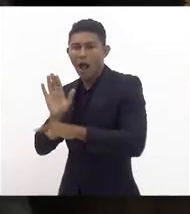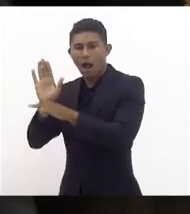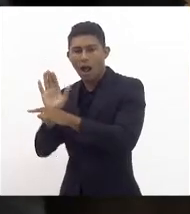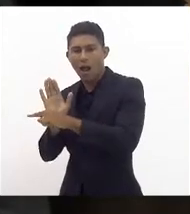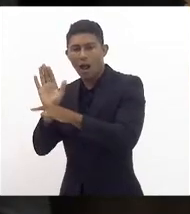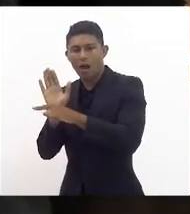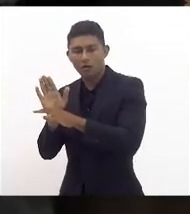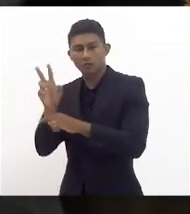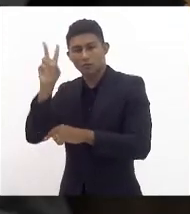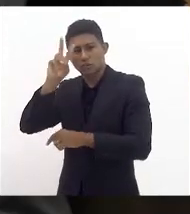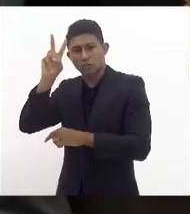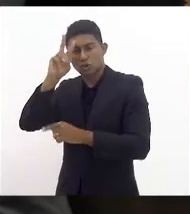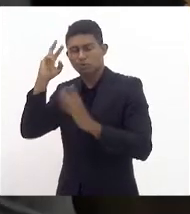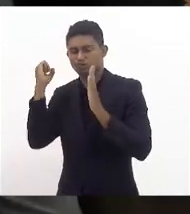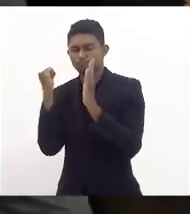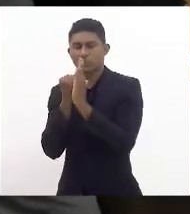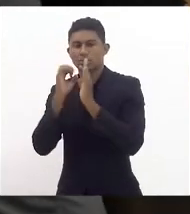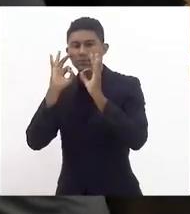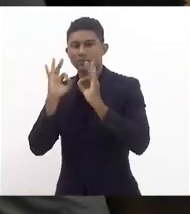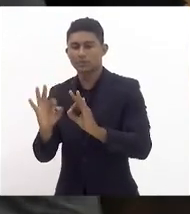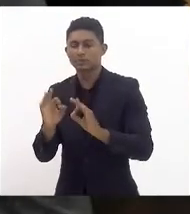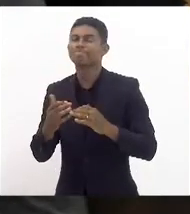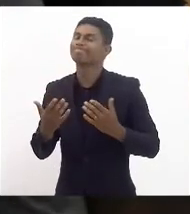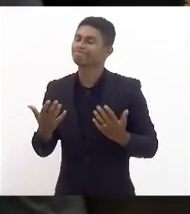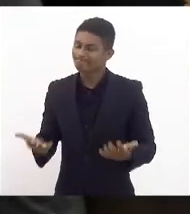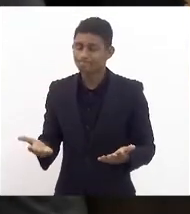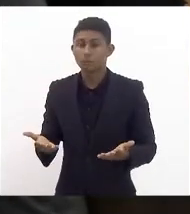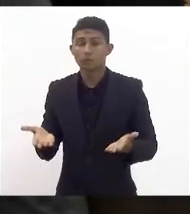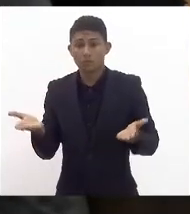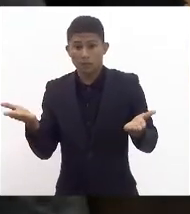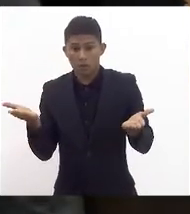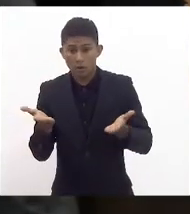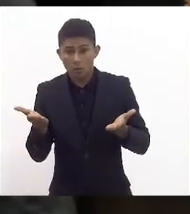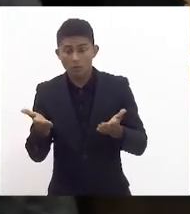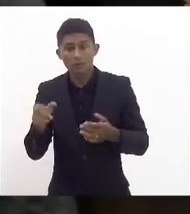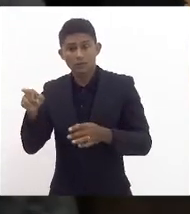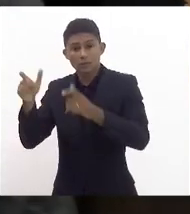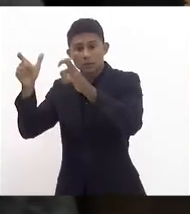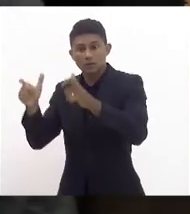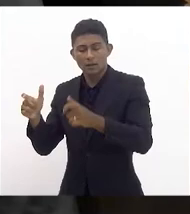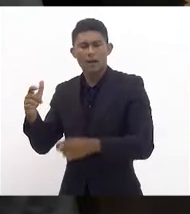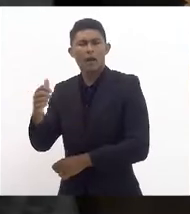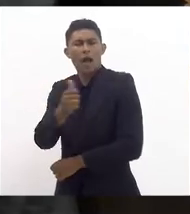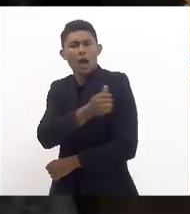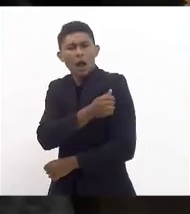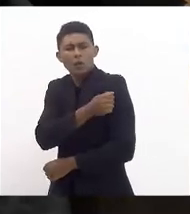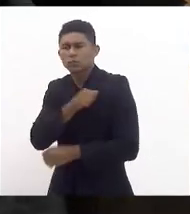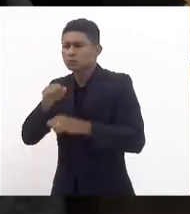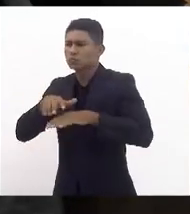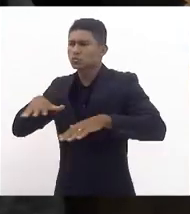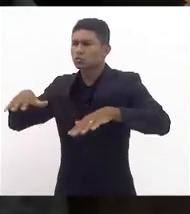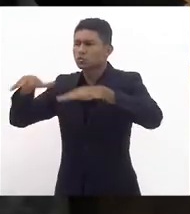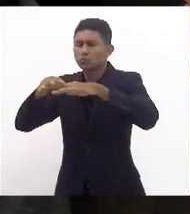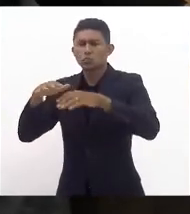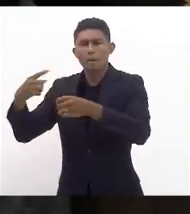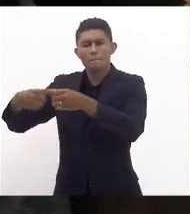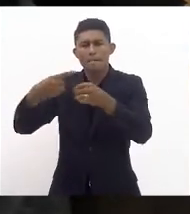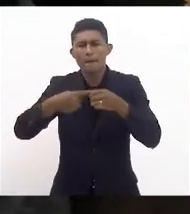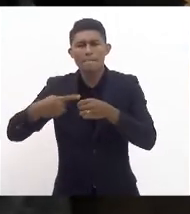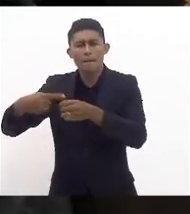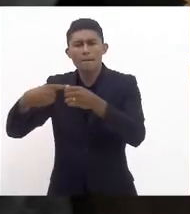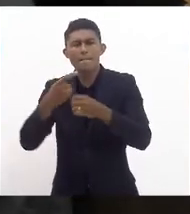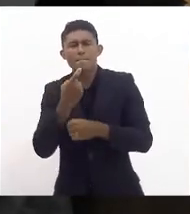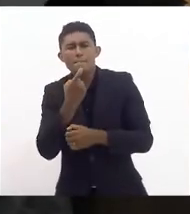ficasse preservada e que hoje todos os alunos de Paraíba, dos municípios vizinhos de Patinho do